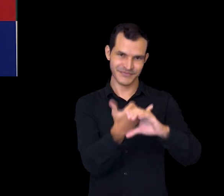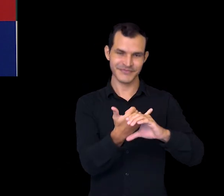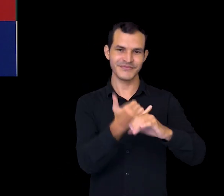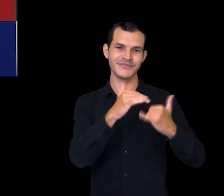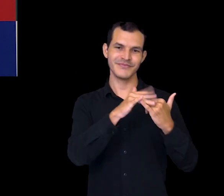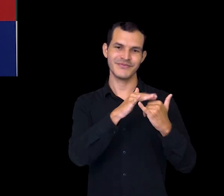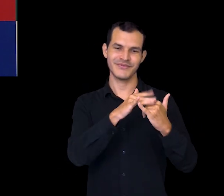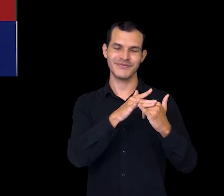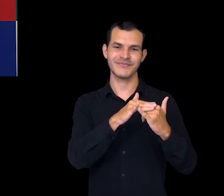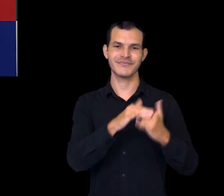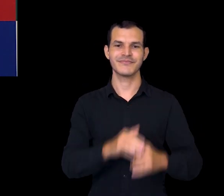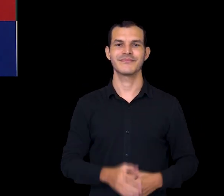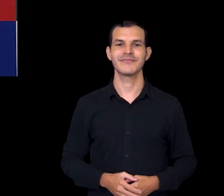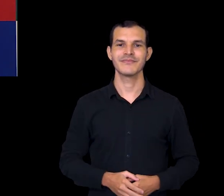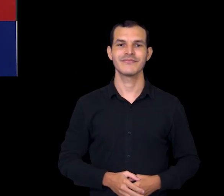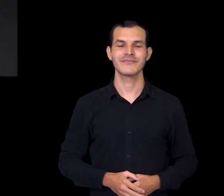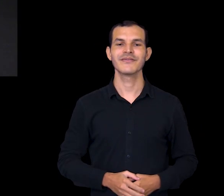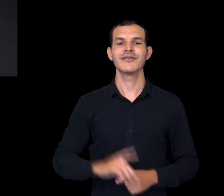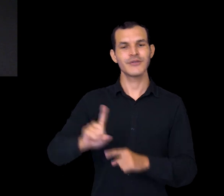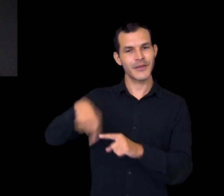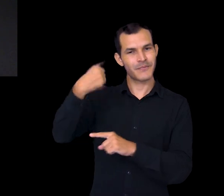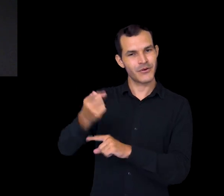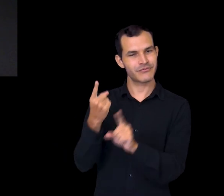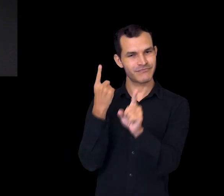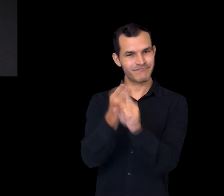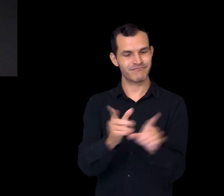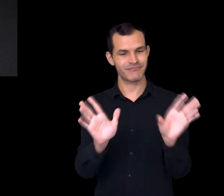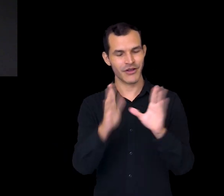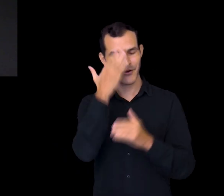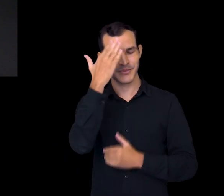dessa série. Muito obrigado por sua atenção.